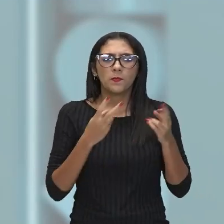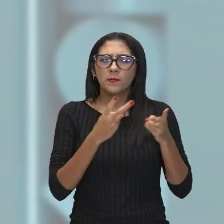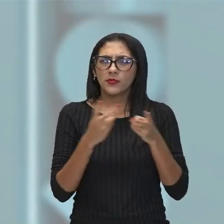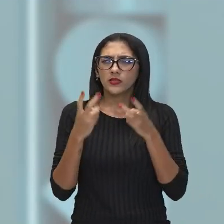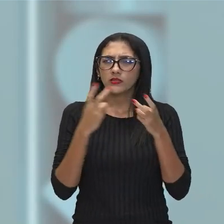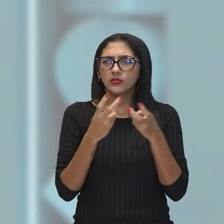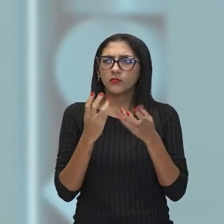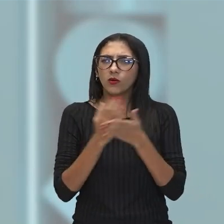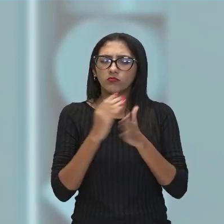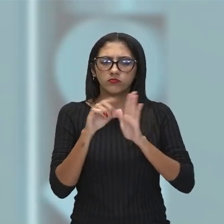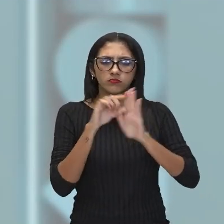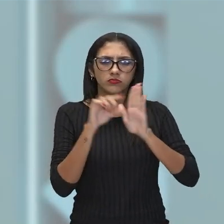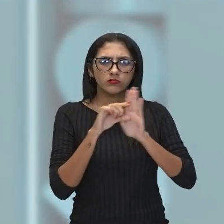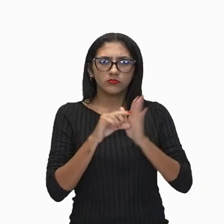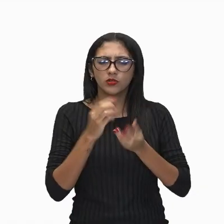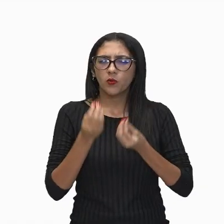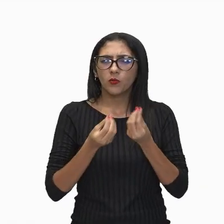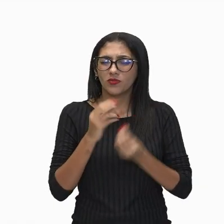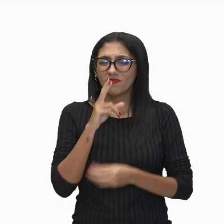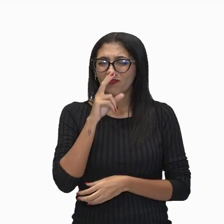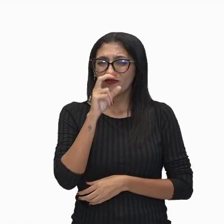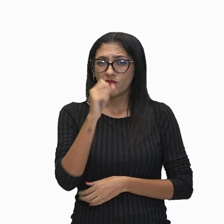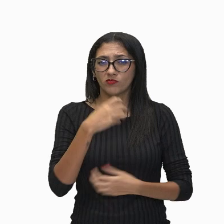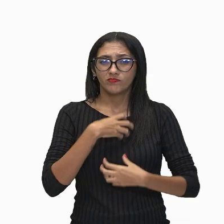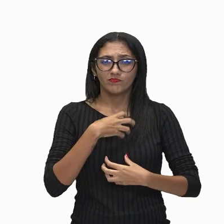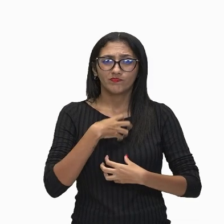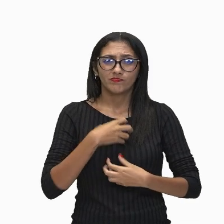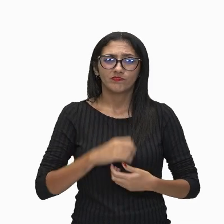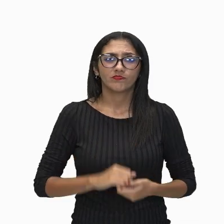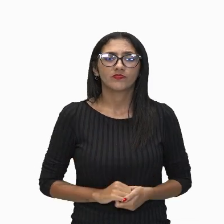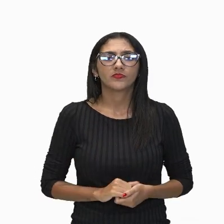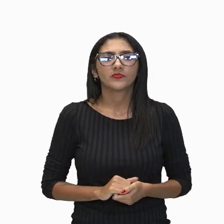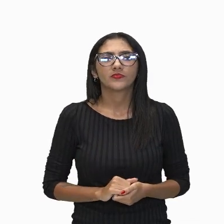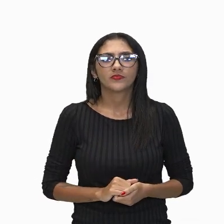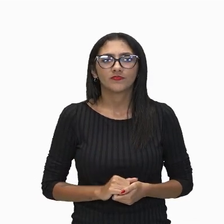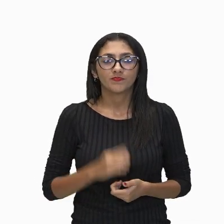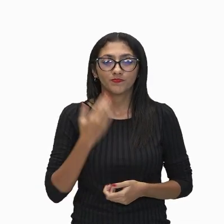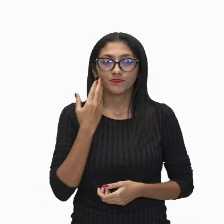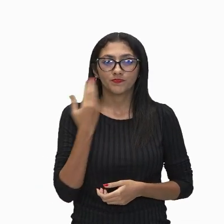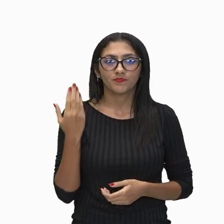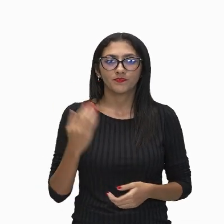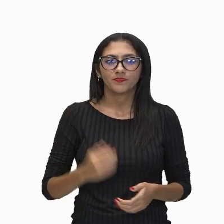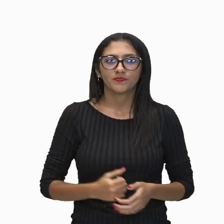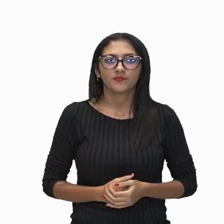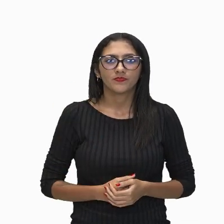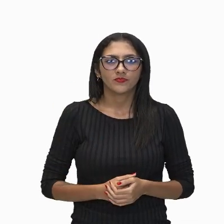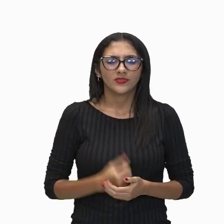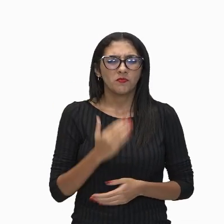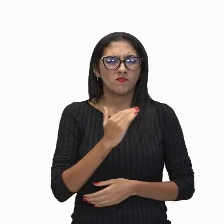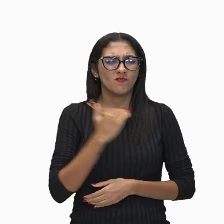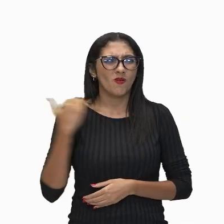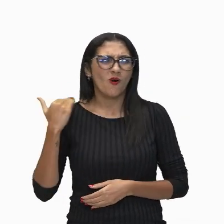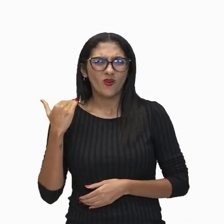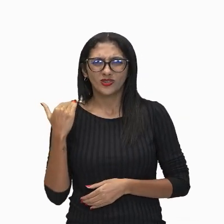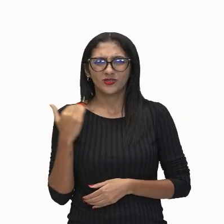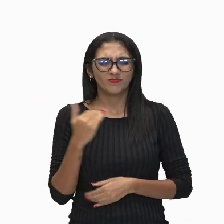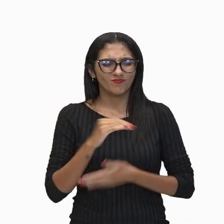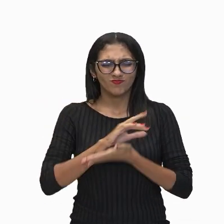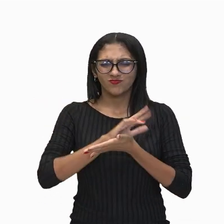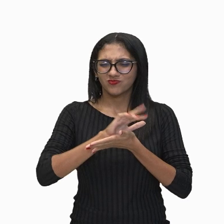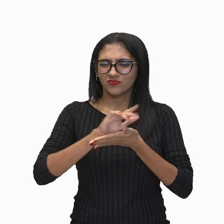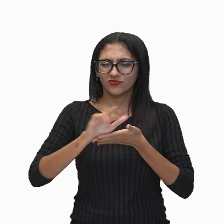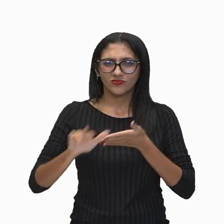estes versos e como ele é forte. Colocando aí para vocês. Poema Sujo. A morte se alastrou por toda a